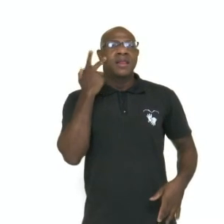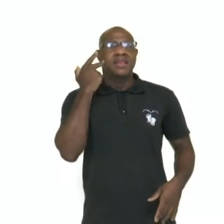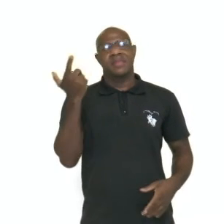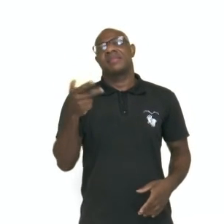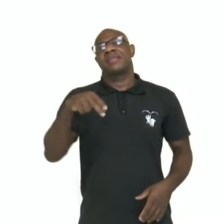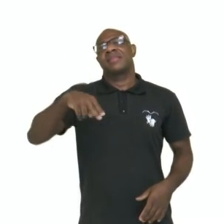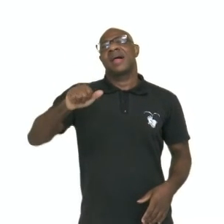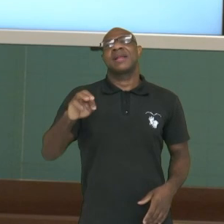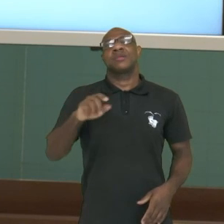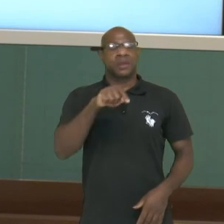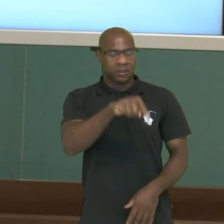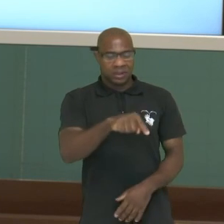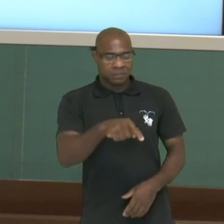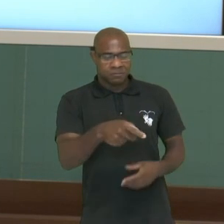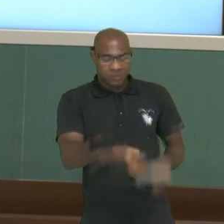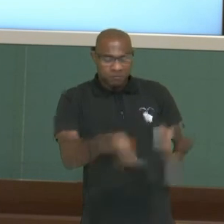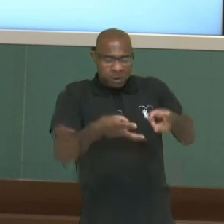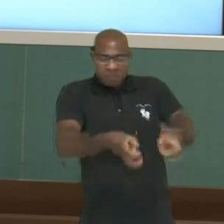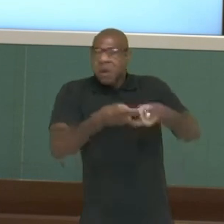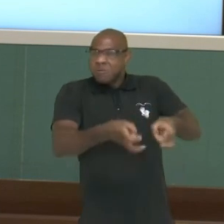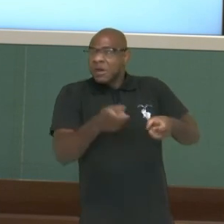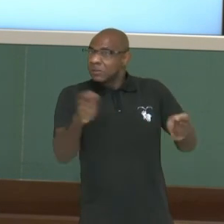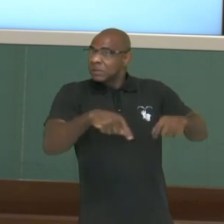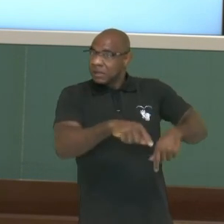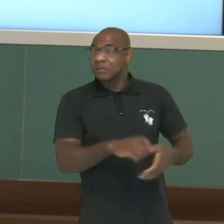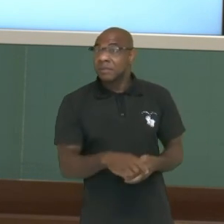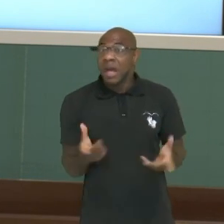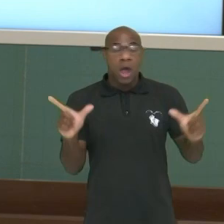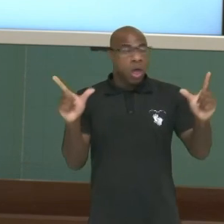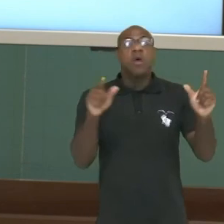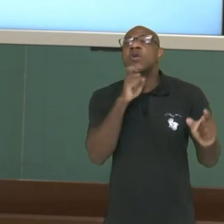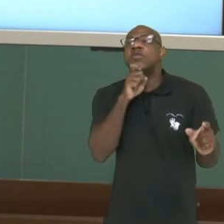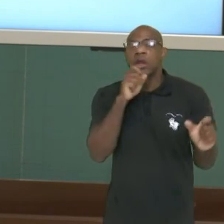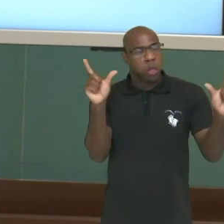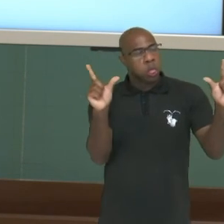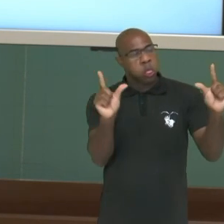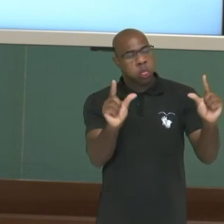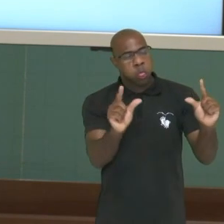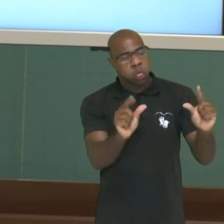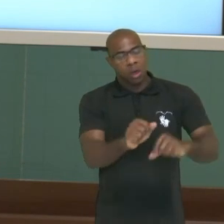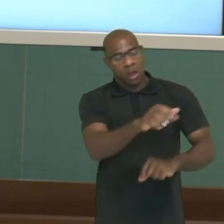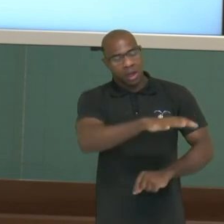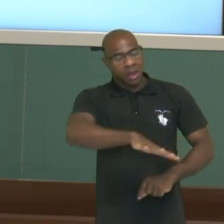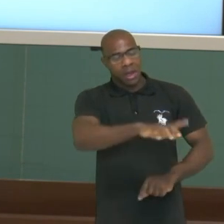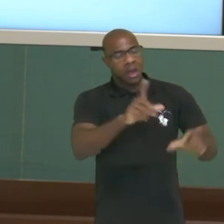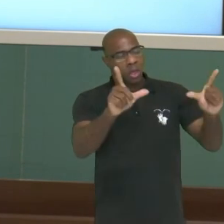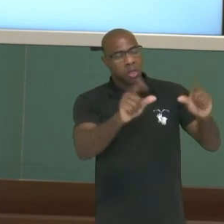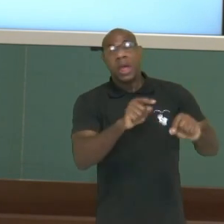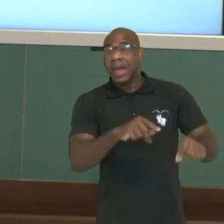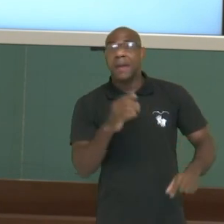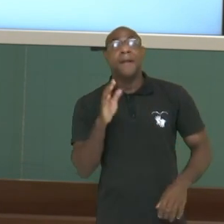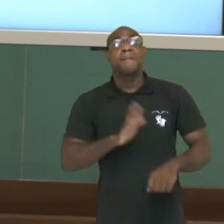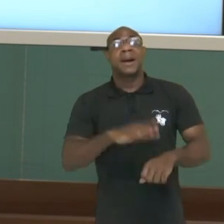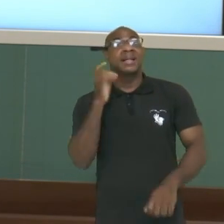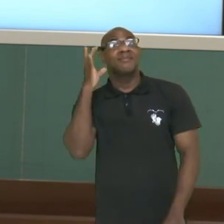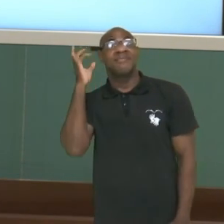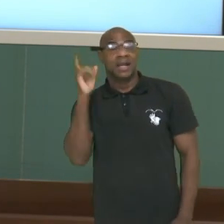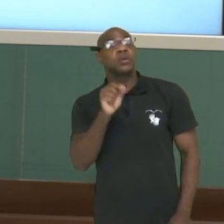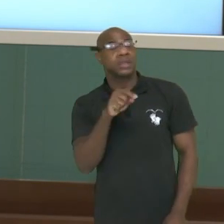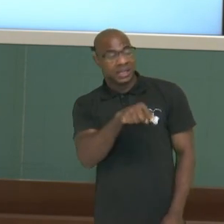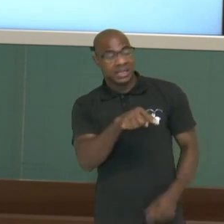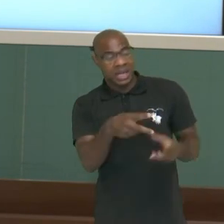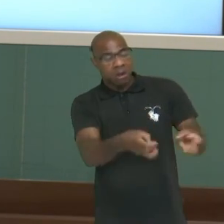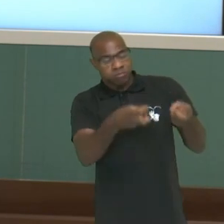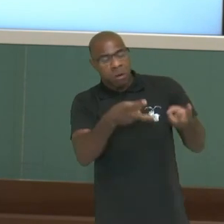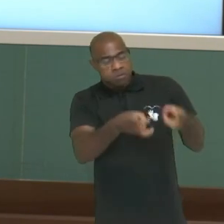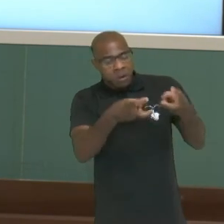Daí, então, somado com a ideia do derretimento do gelo, né, na região ártica, está sendo mais fácil explorar essa região. E